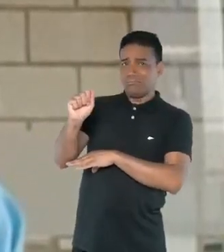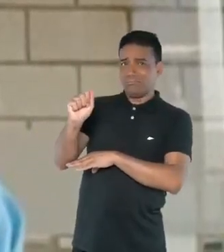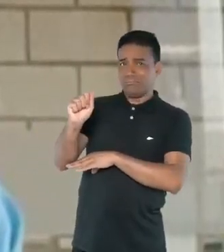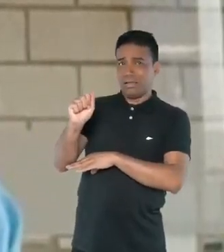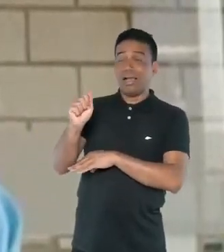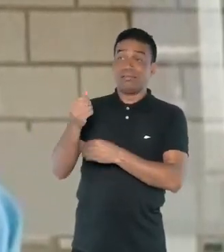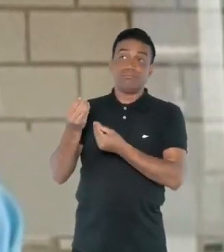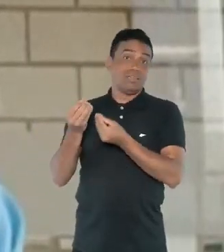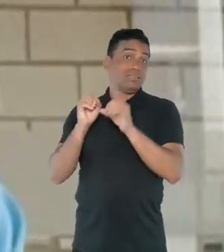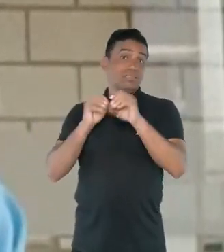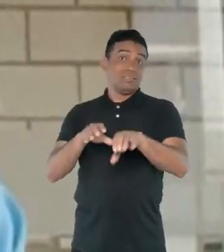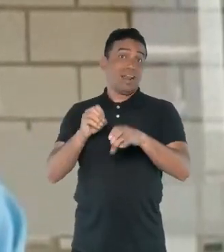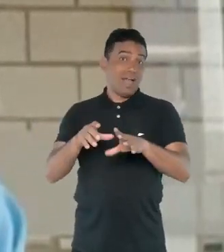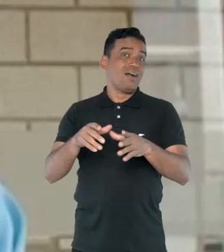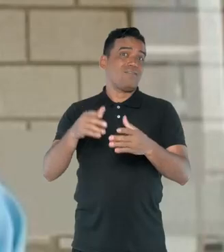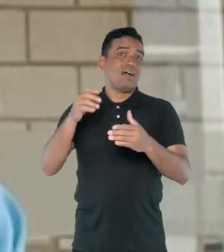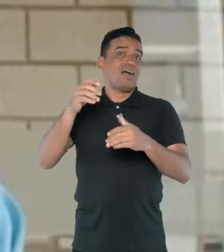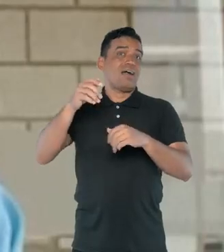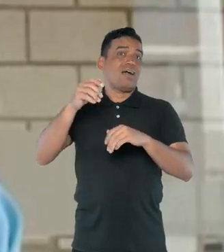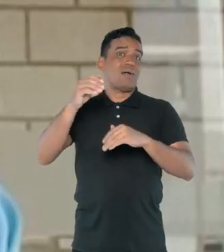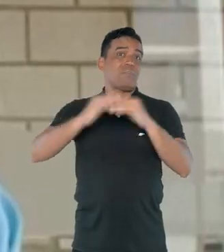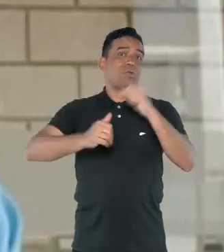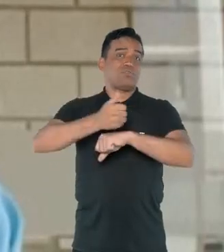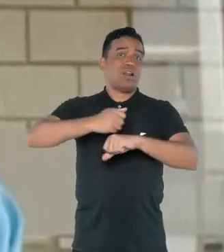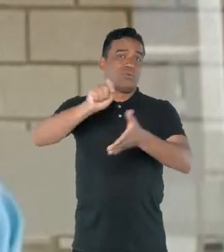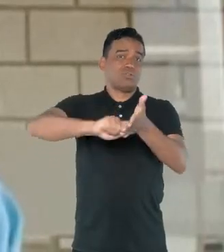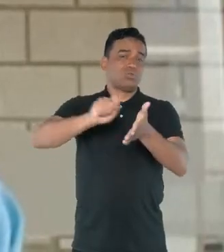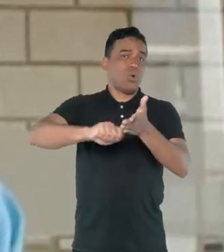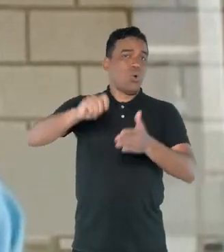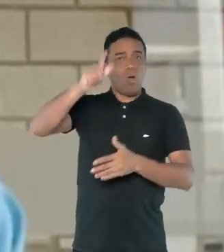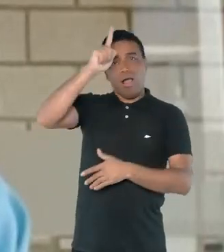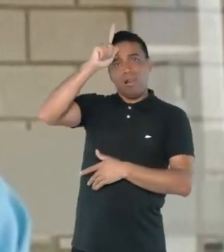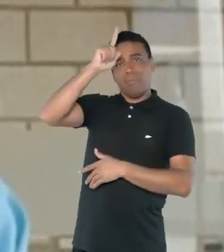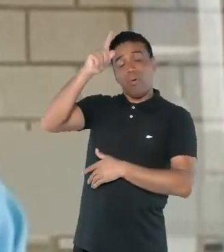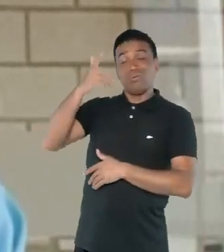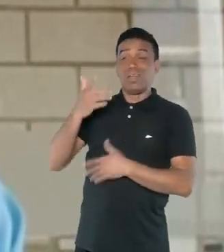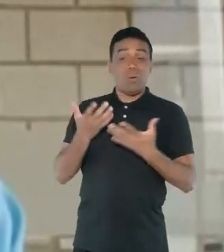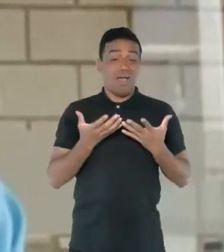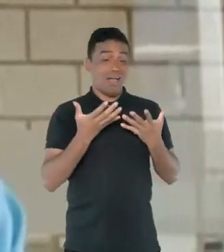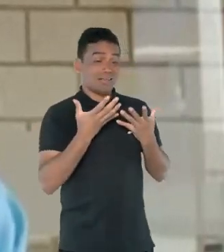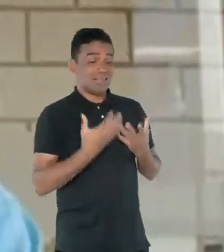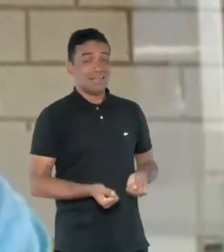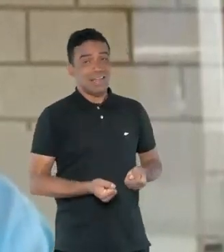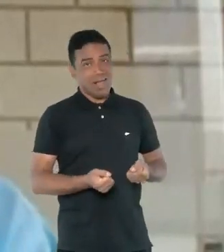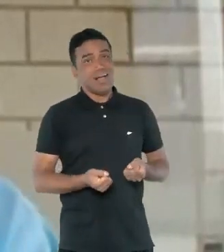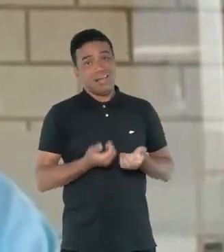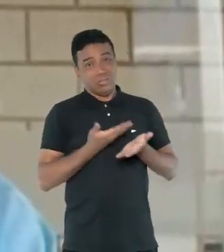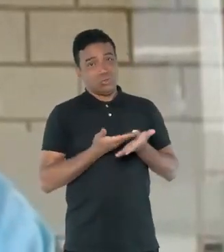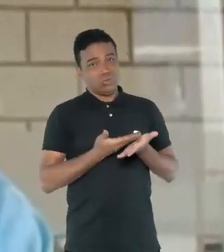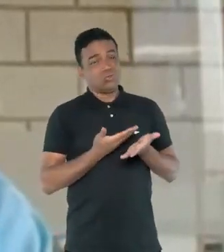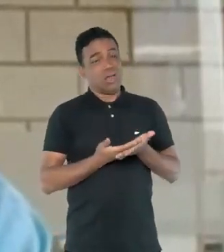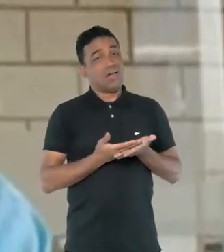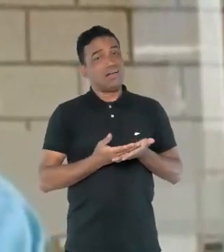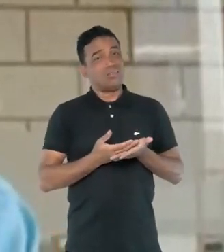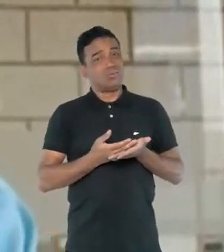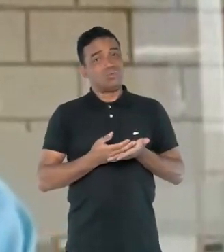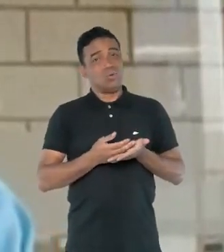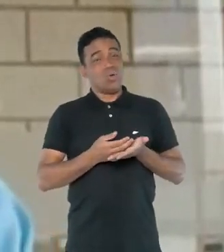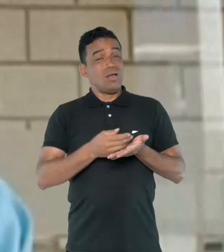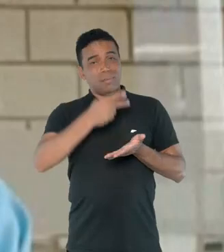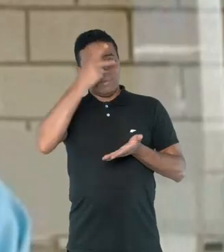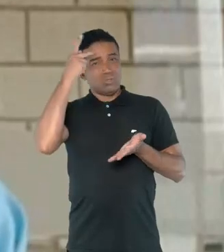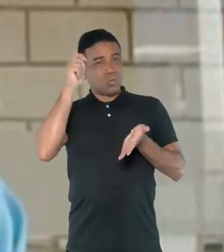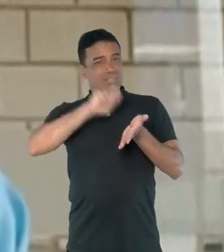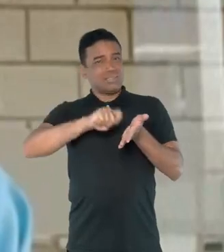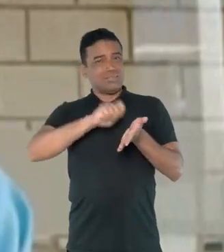que, naturalmente, dificilmente iria me aceitar estudando um autor que eu também já gostava muito, que